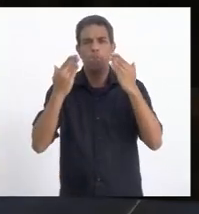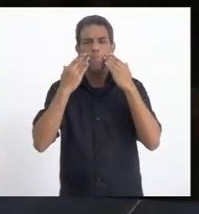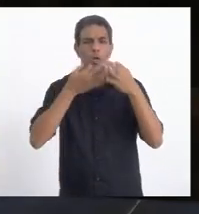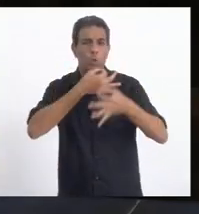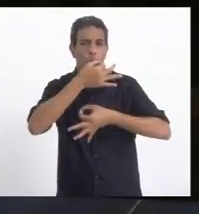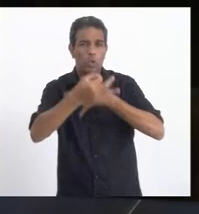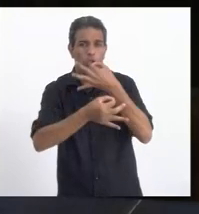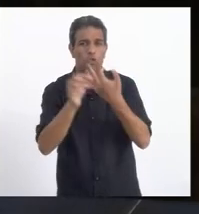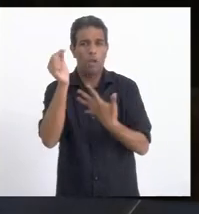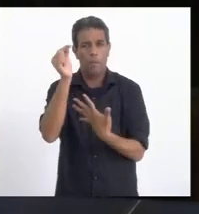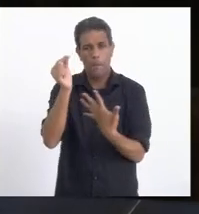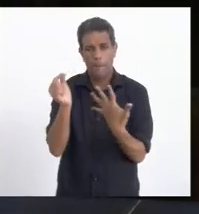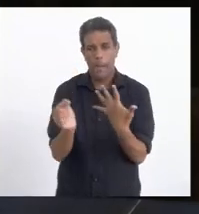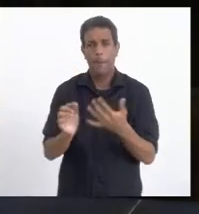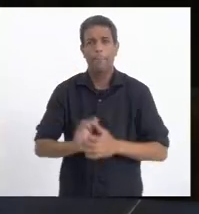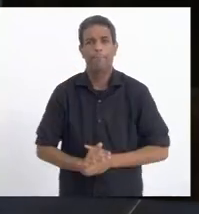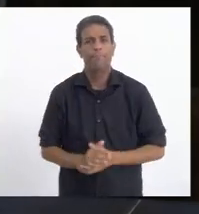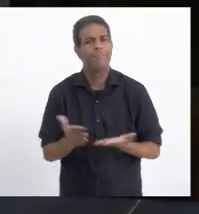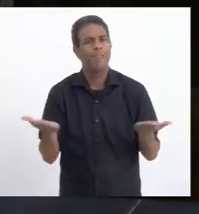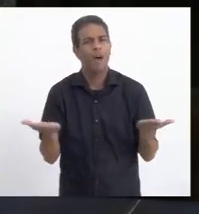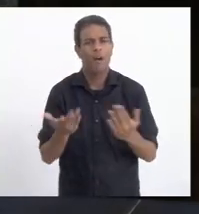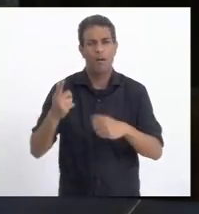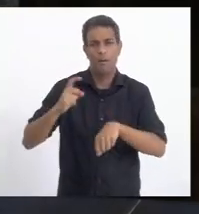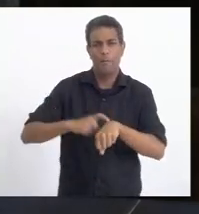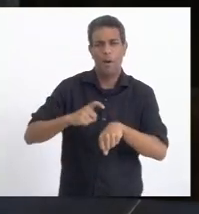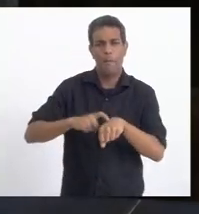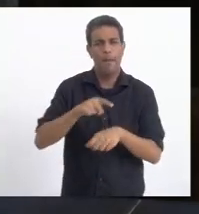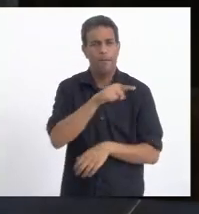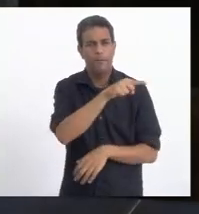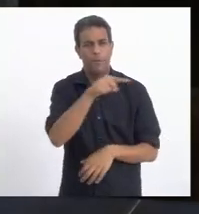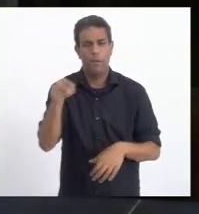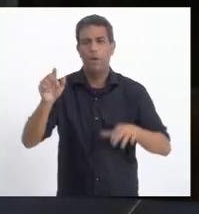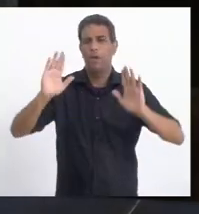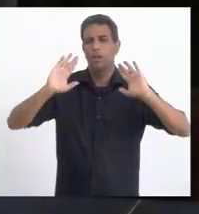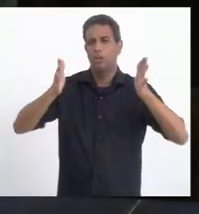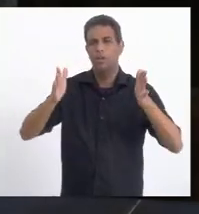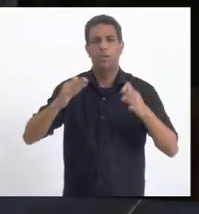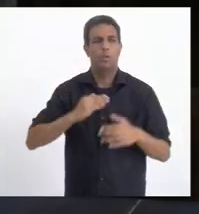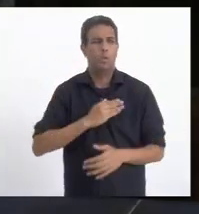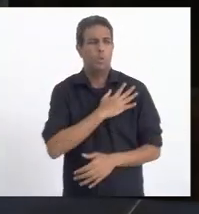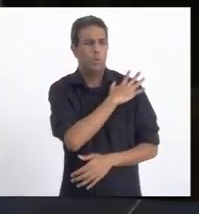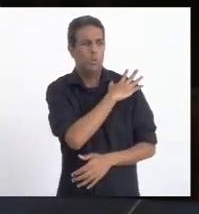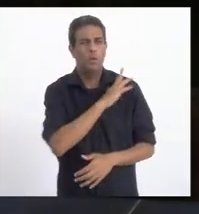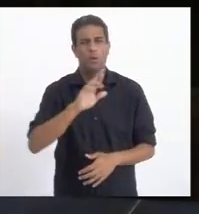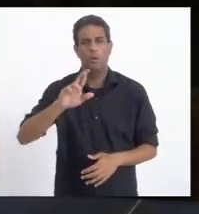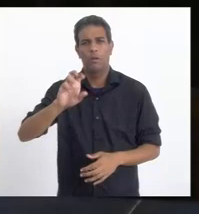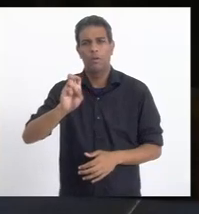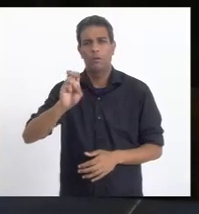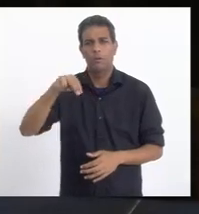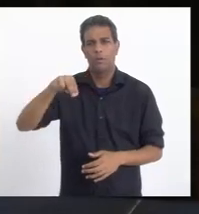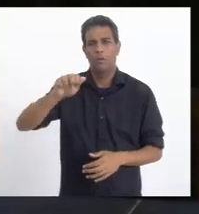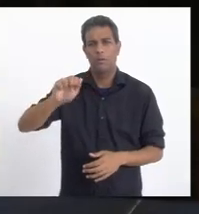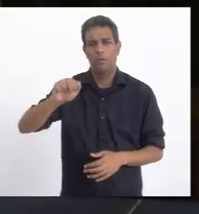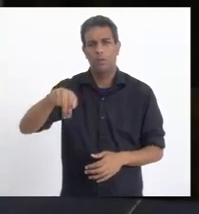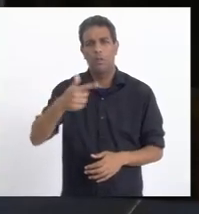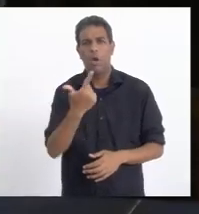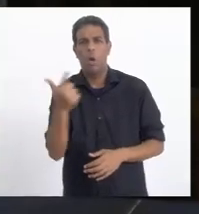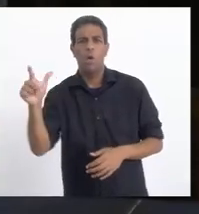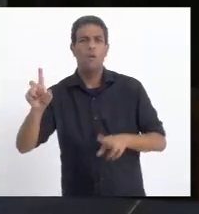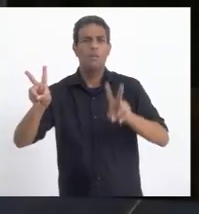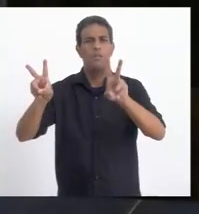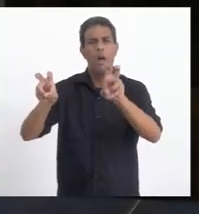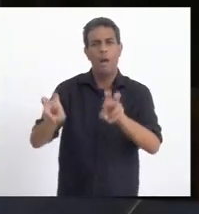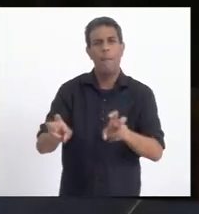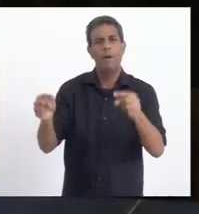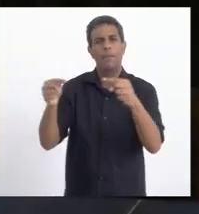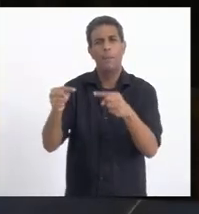algumas sugestões e mais recentemente já o quando o Renan eu tava em outra função não a gente